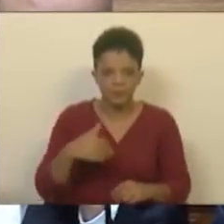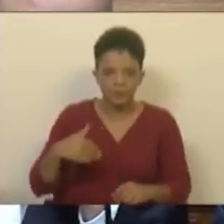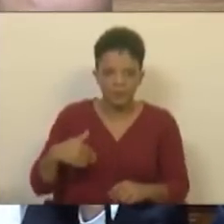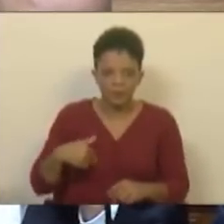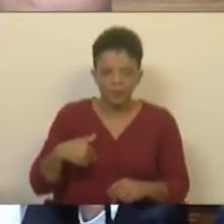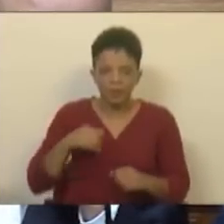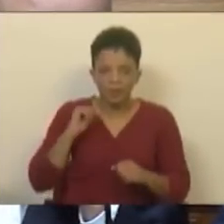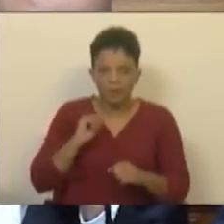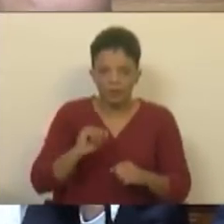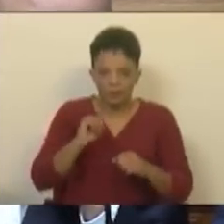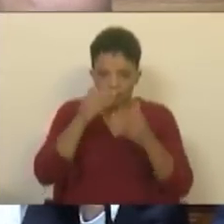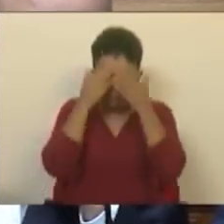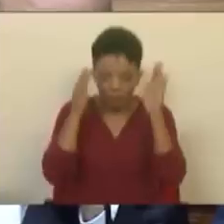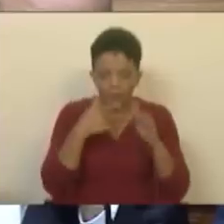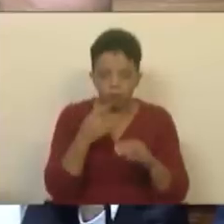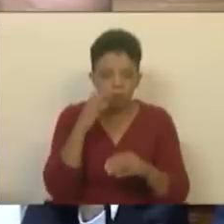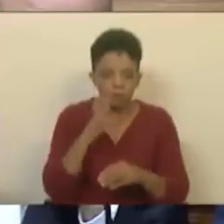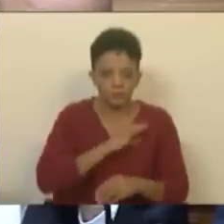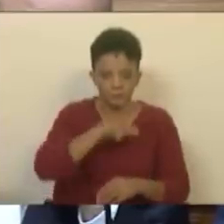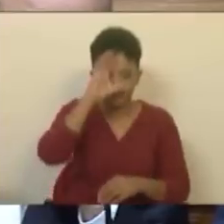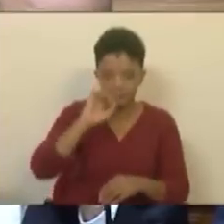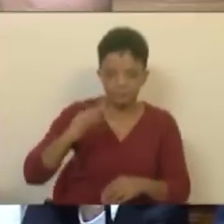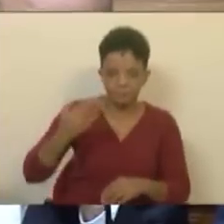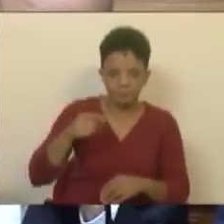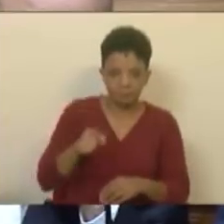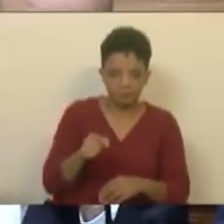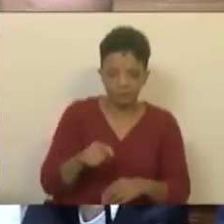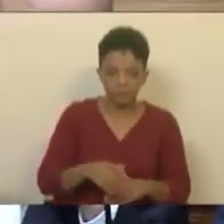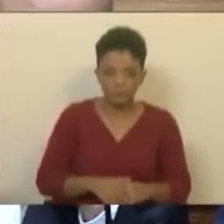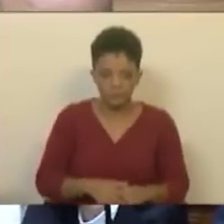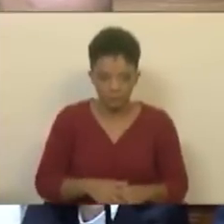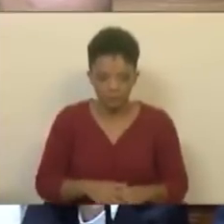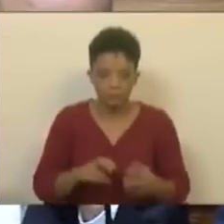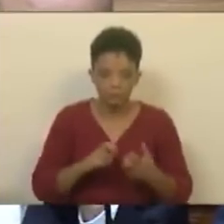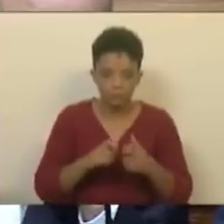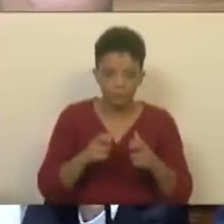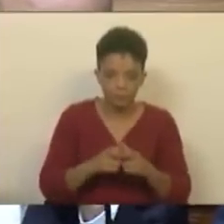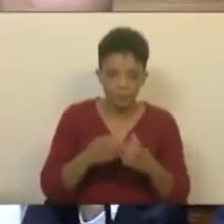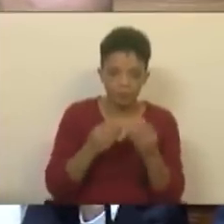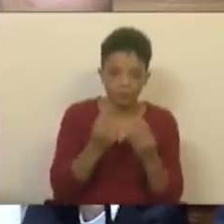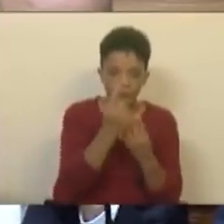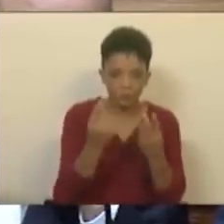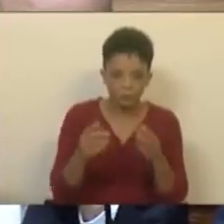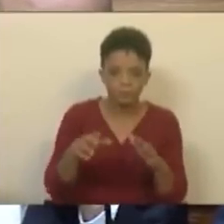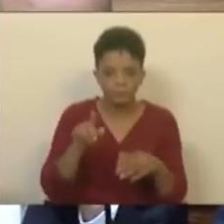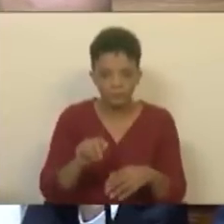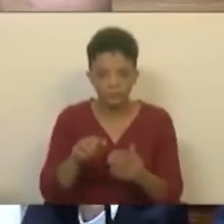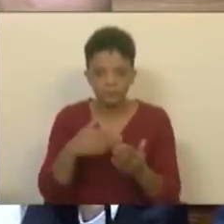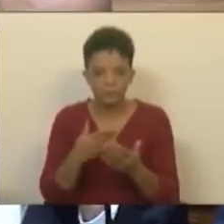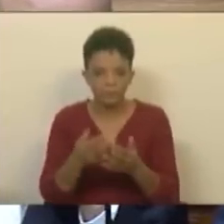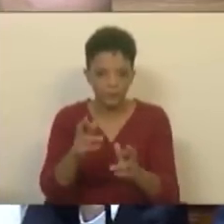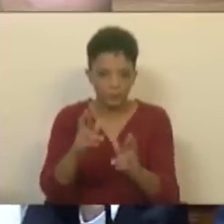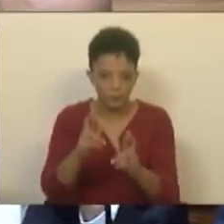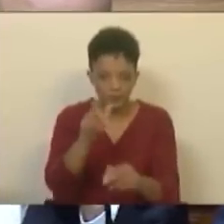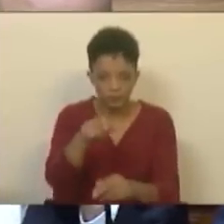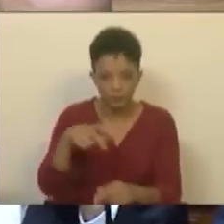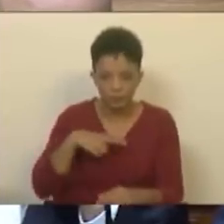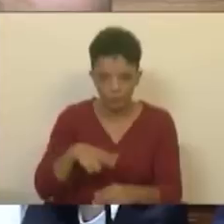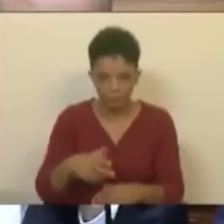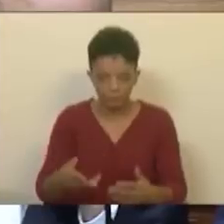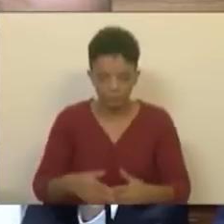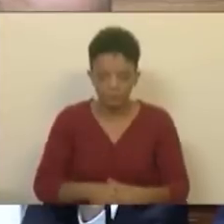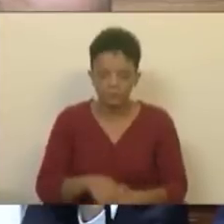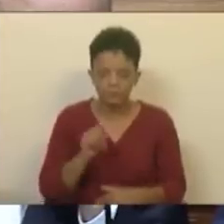democrática e pergunta sobre o primeiro-ministro que isto se é isto é que é resolver os problemas do 1 e se é assim que se dá à Esperança aos portugueses